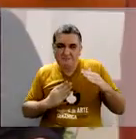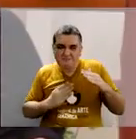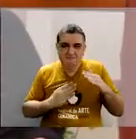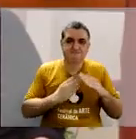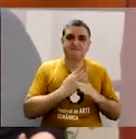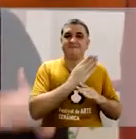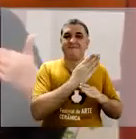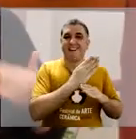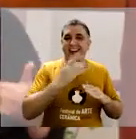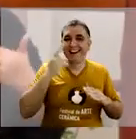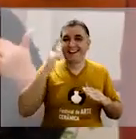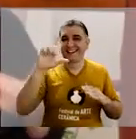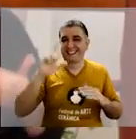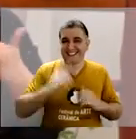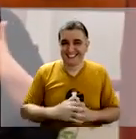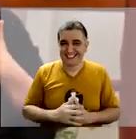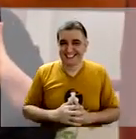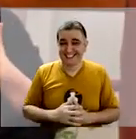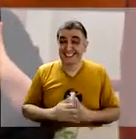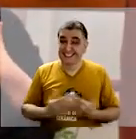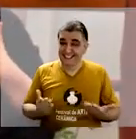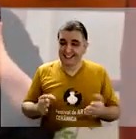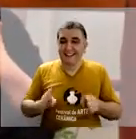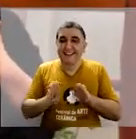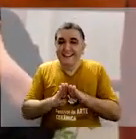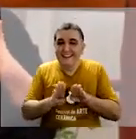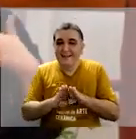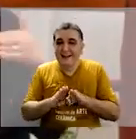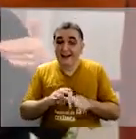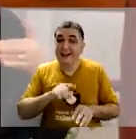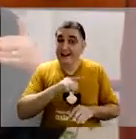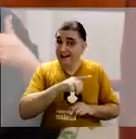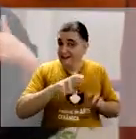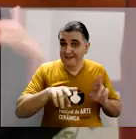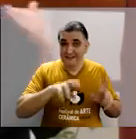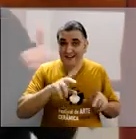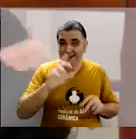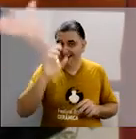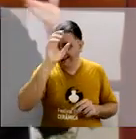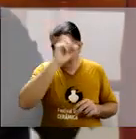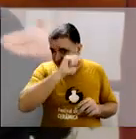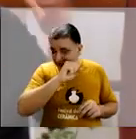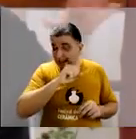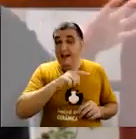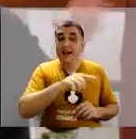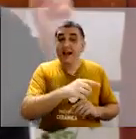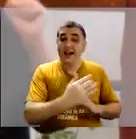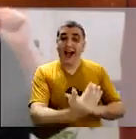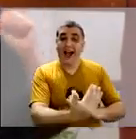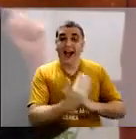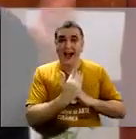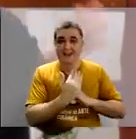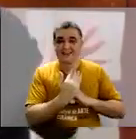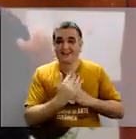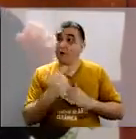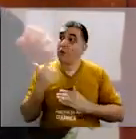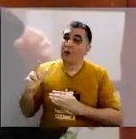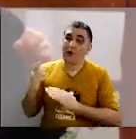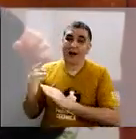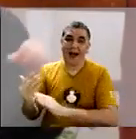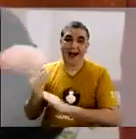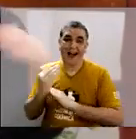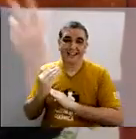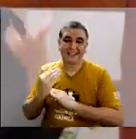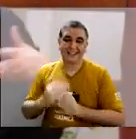sabe e depois buscar o seu caminho. Também não adianta, vou lá, faço curso com o fulano, que eu gostei do